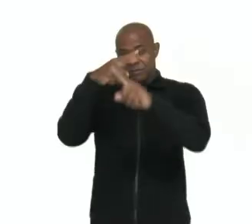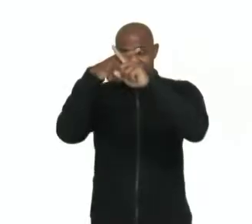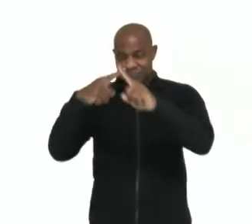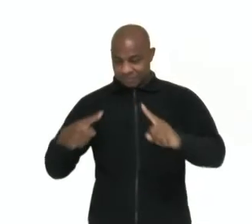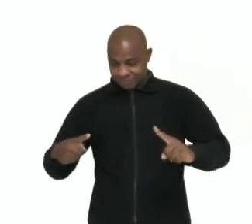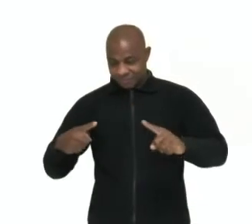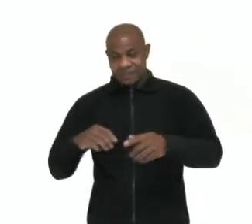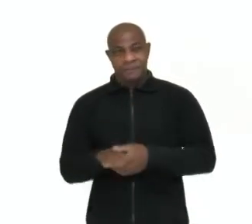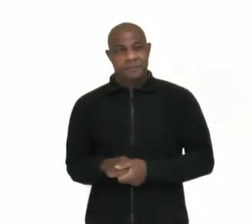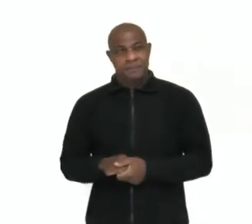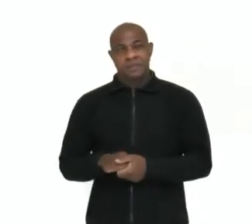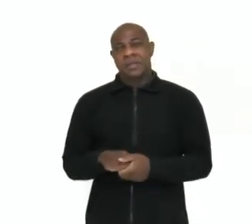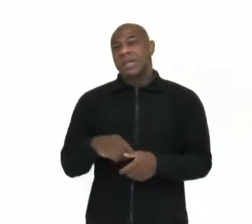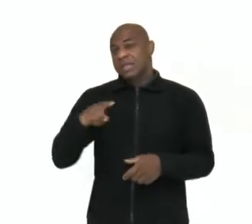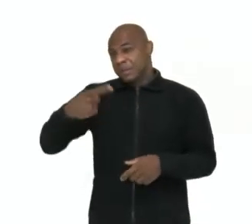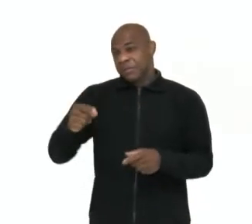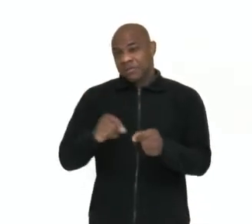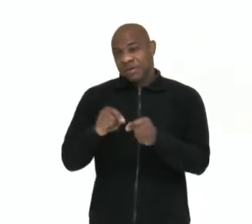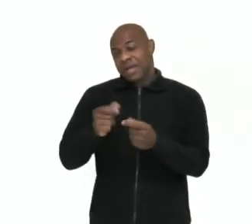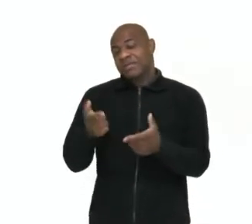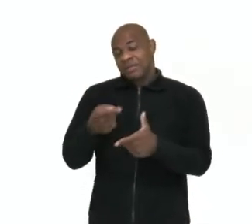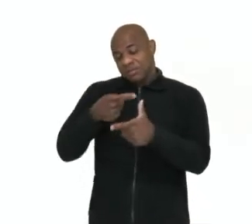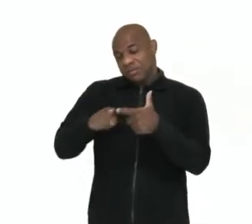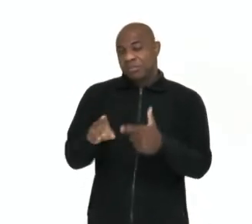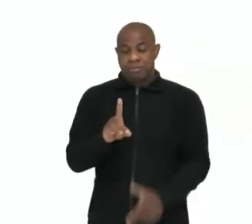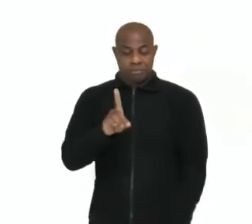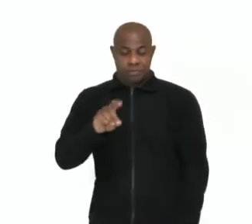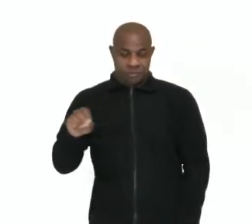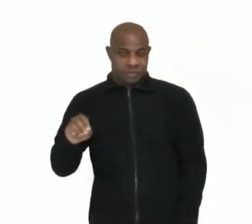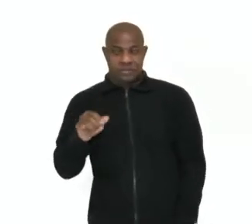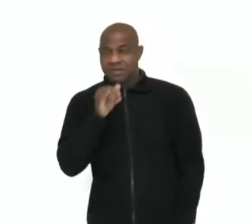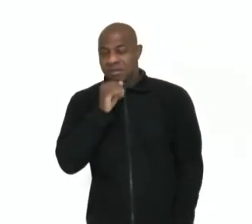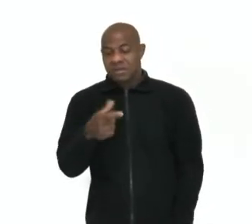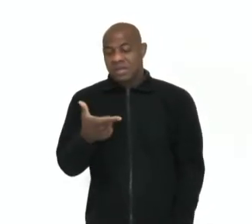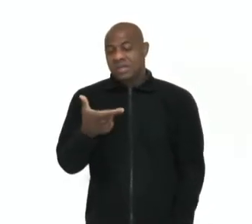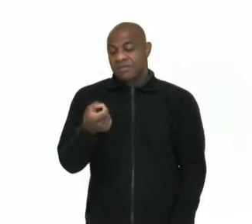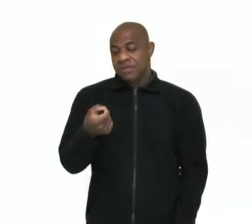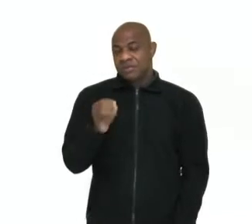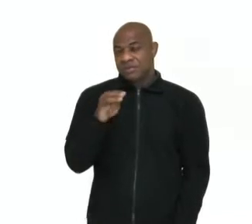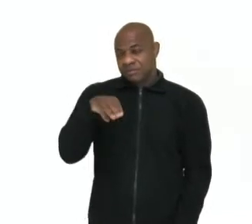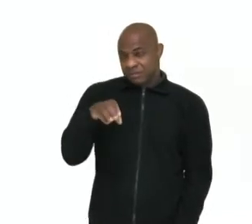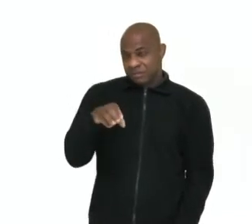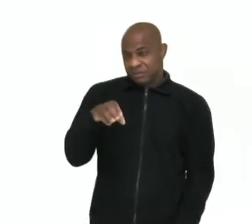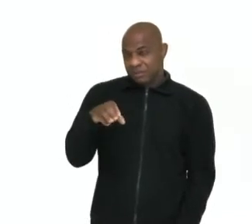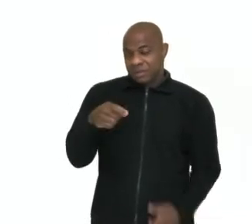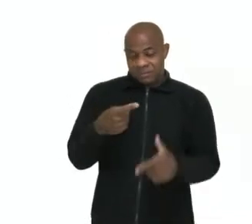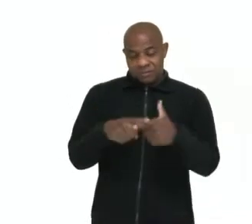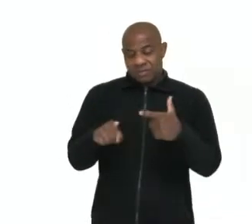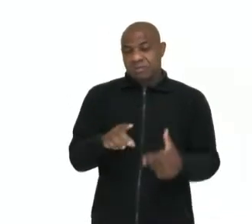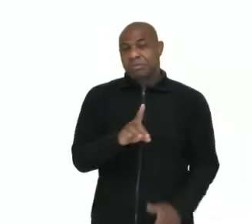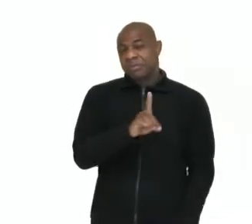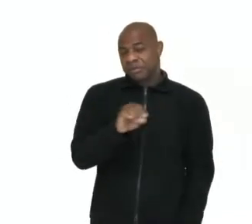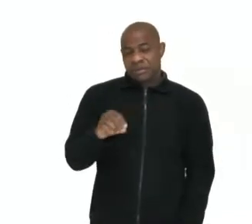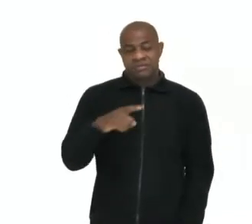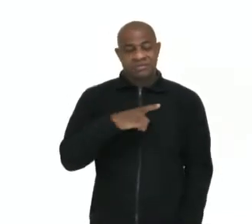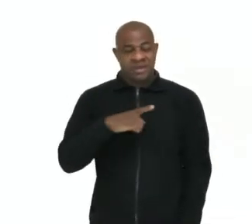rigor, você vai ter que dividir por 100. Se você pegar 20 centímetros e dividir por 100, que é o metro, pessoal, você vai